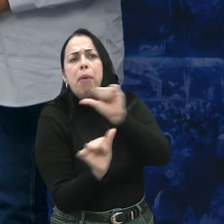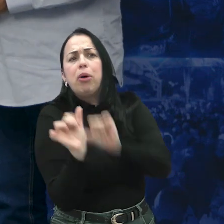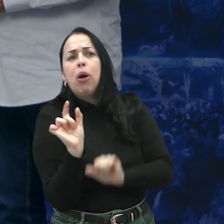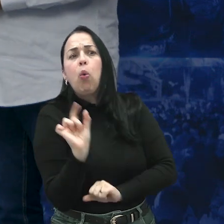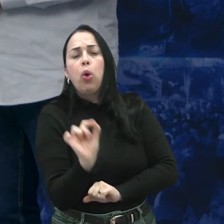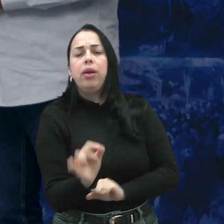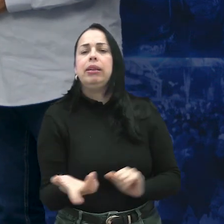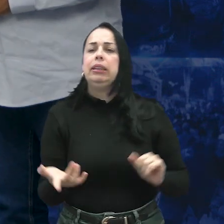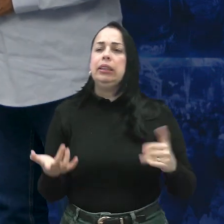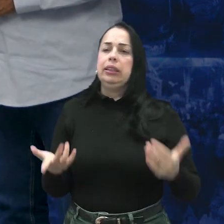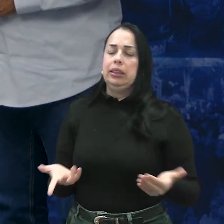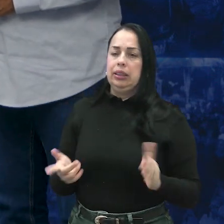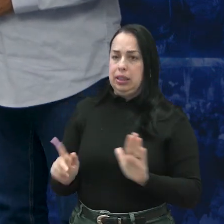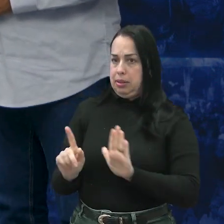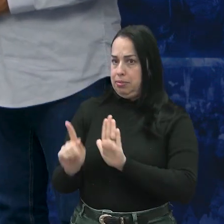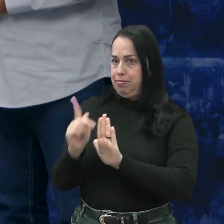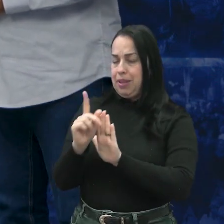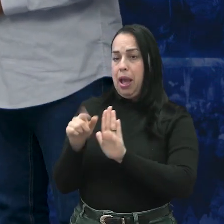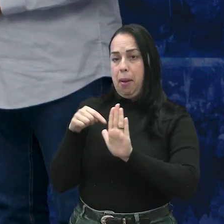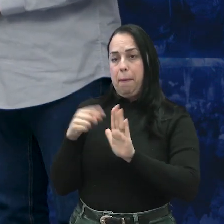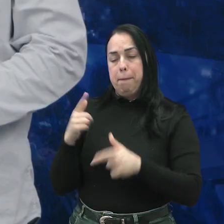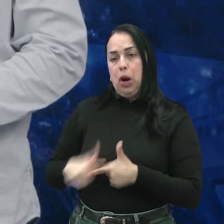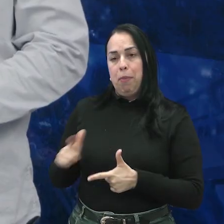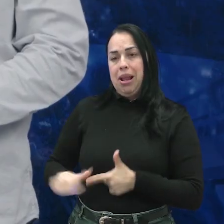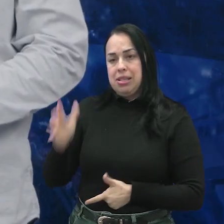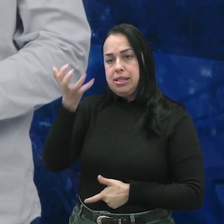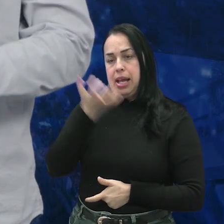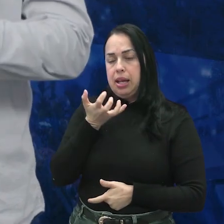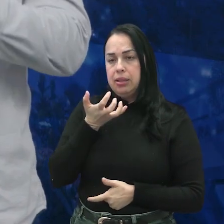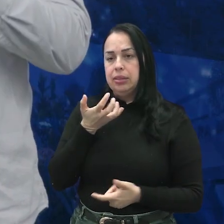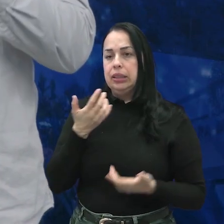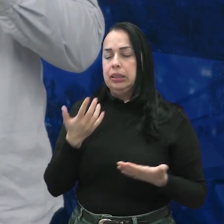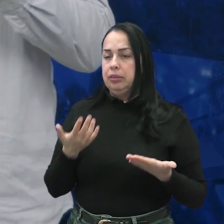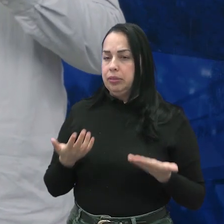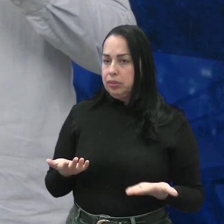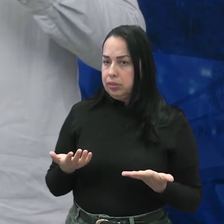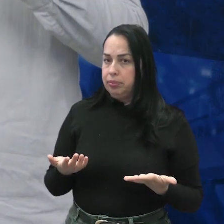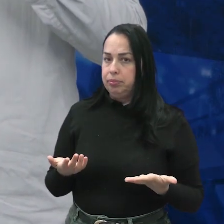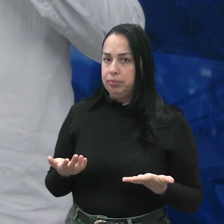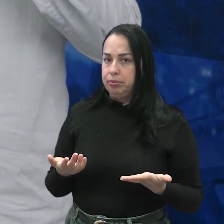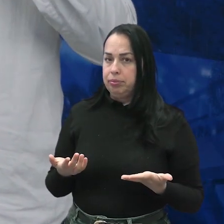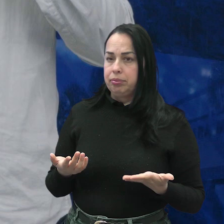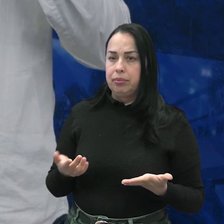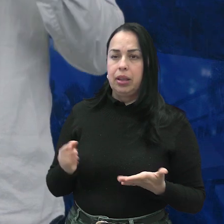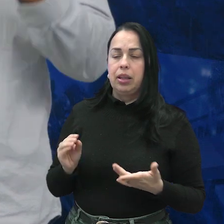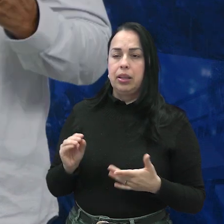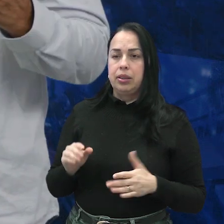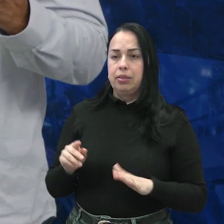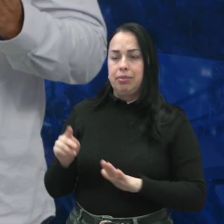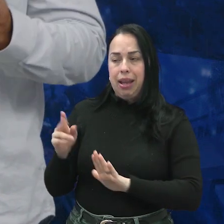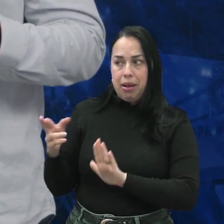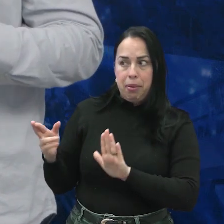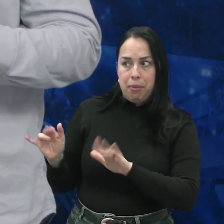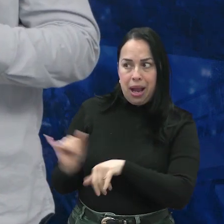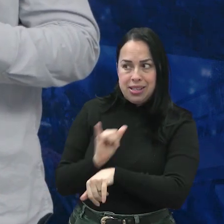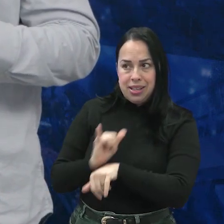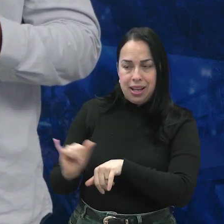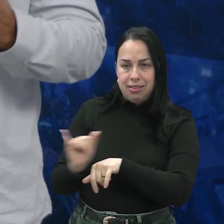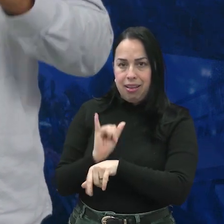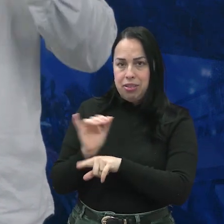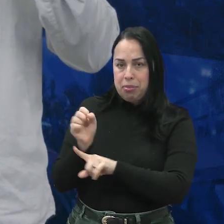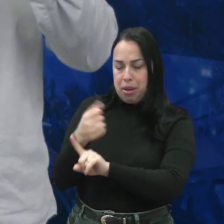nas regras? Esse é um problema sério. Quando a gente tem medidas protetivas do meio